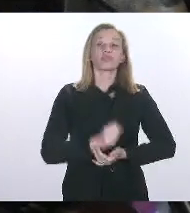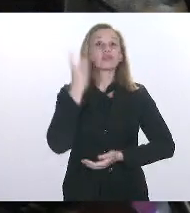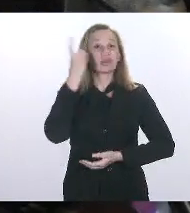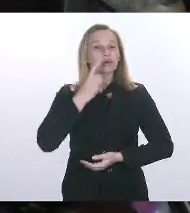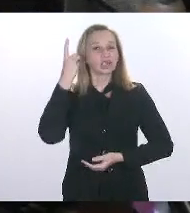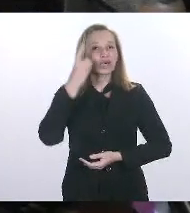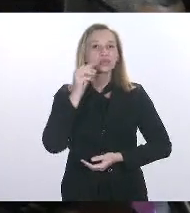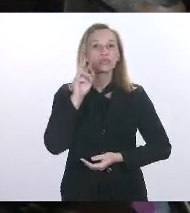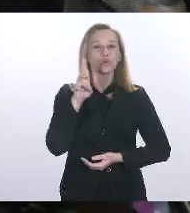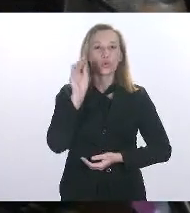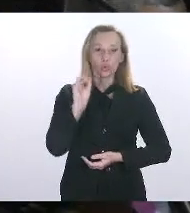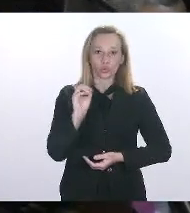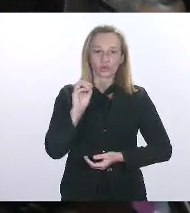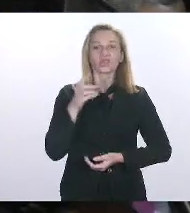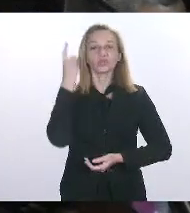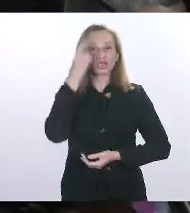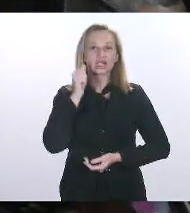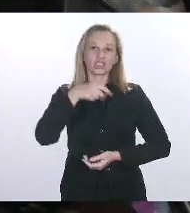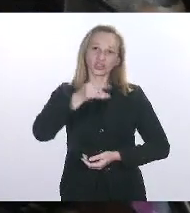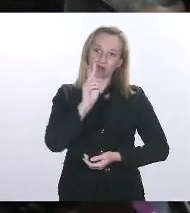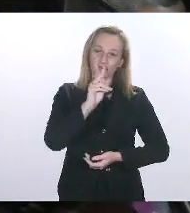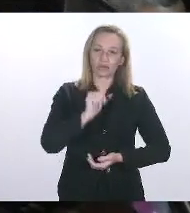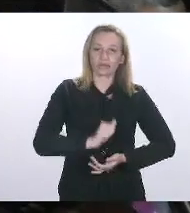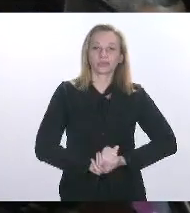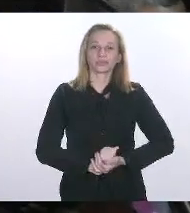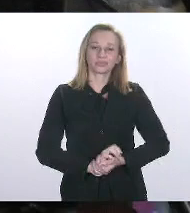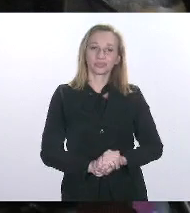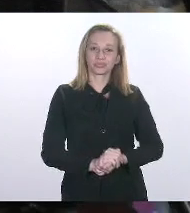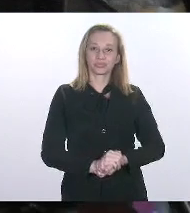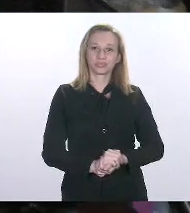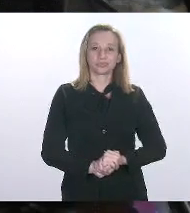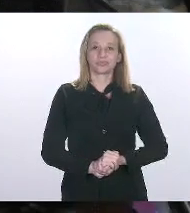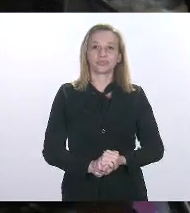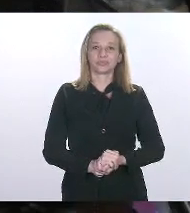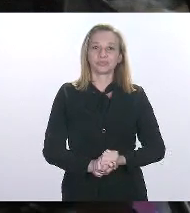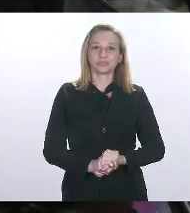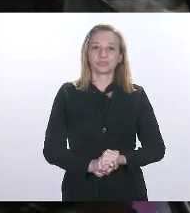Deputado Bruno Dauaire. Deputado Alexandre Quinoploc.